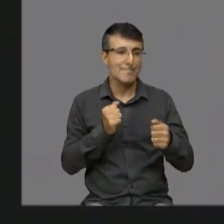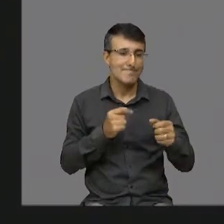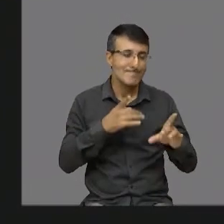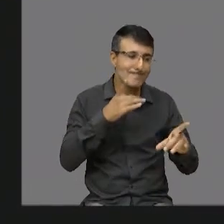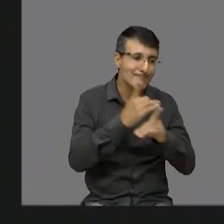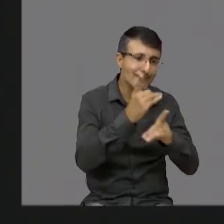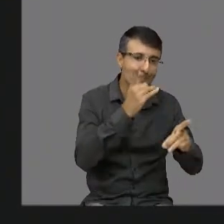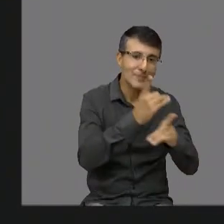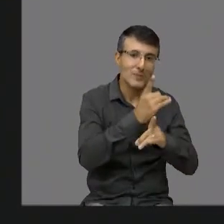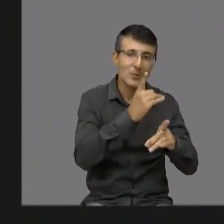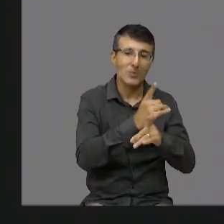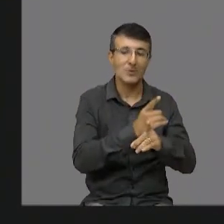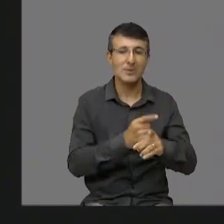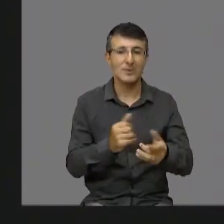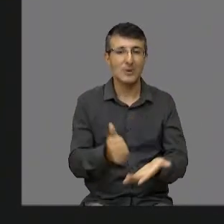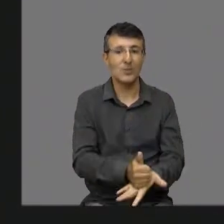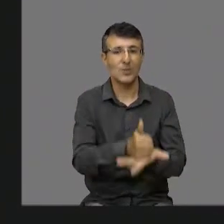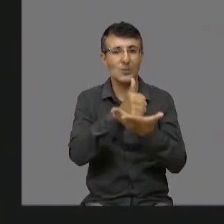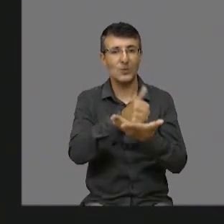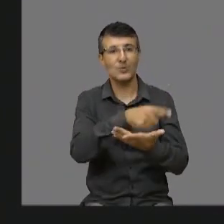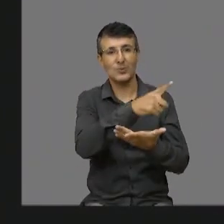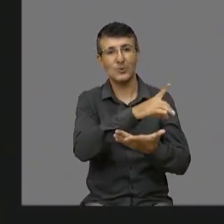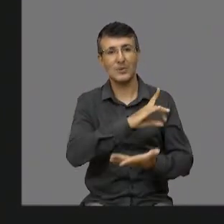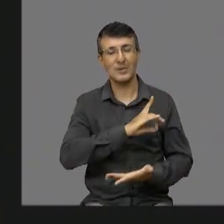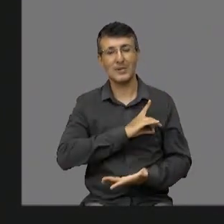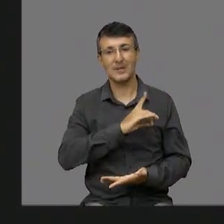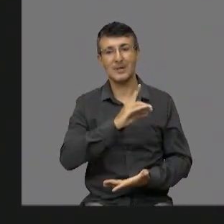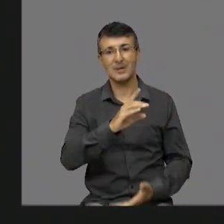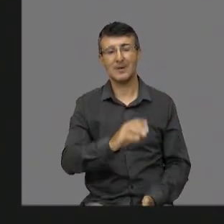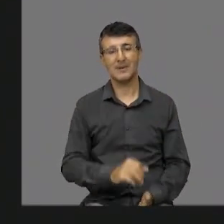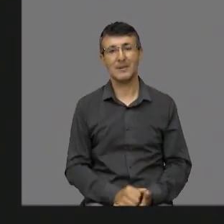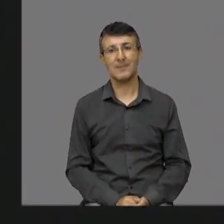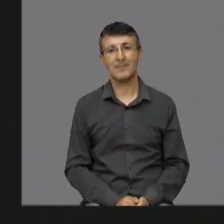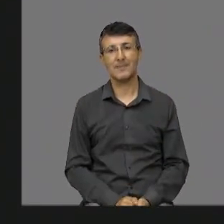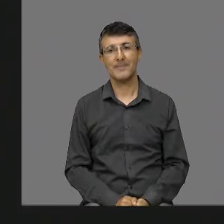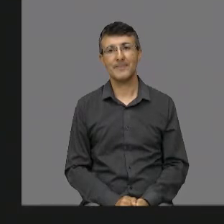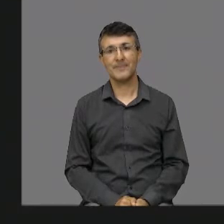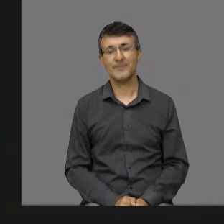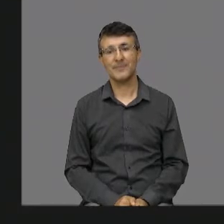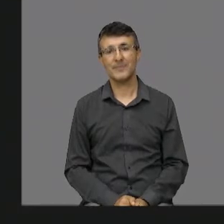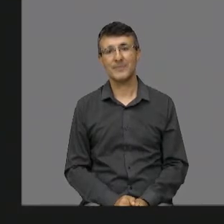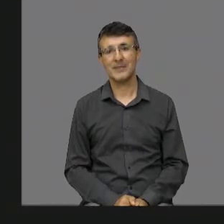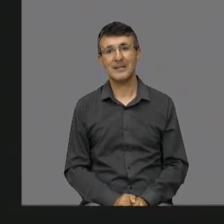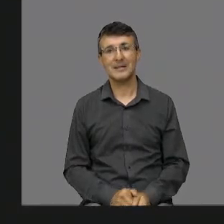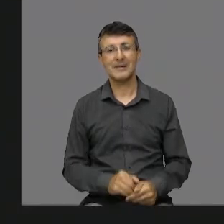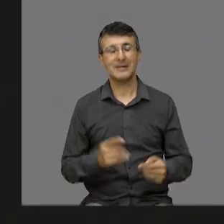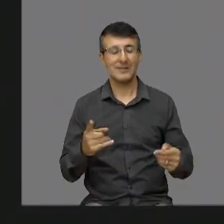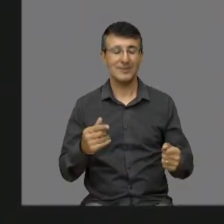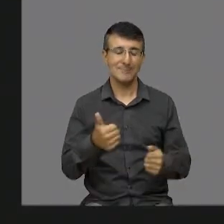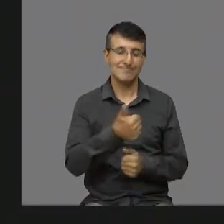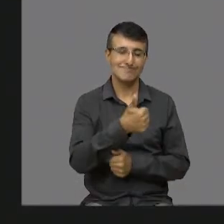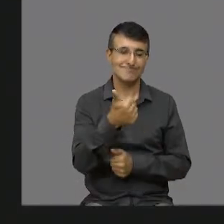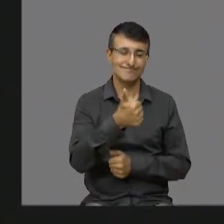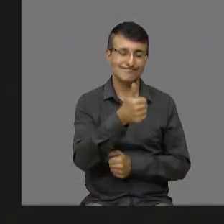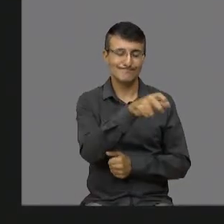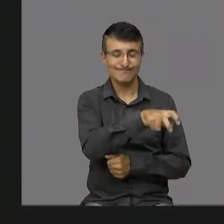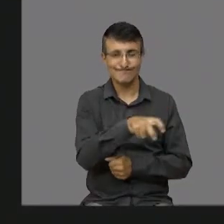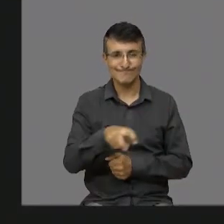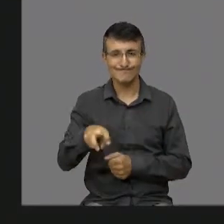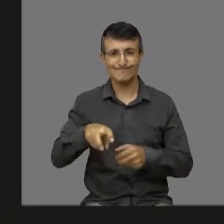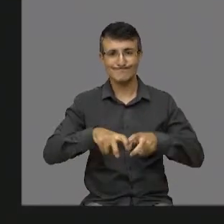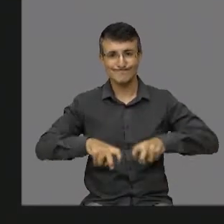fazendo. Então, eu acho que isso aqui é um grande momento para a gente sentar uma primeira vez para ver